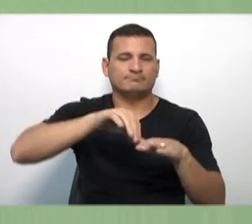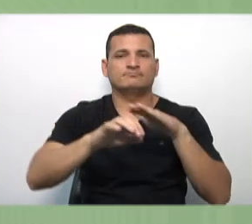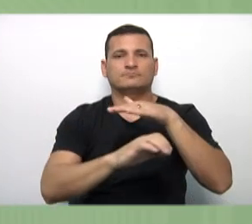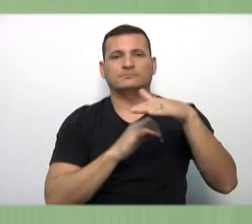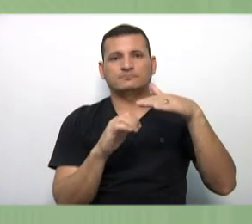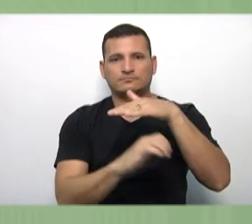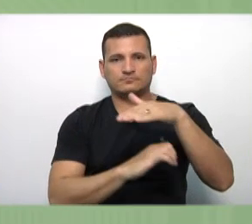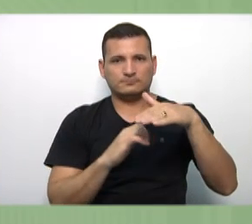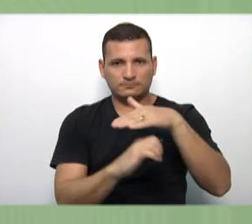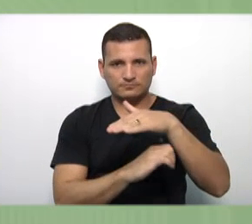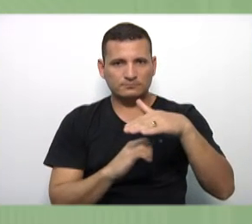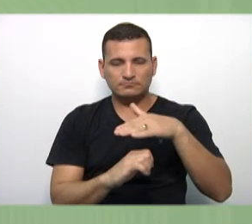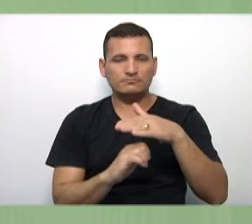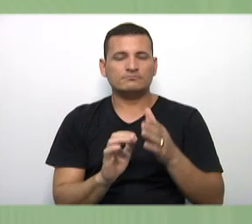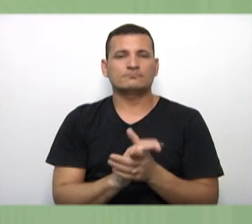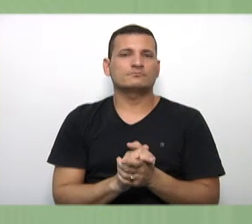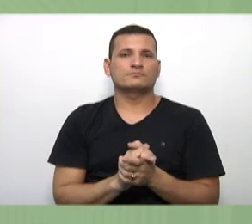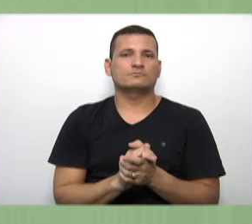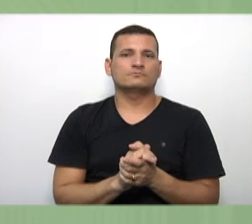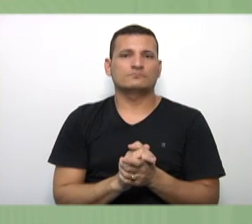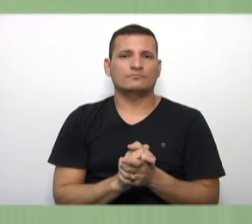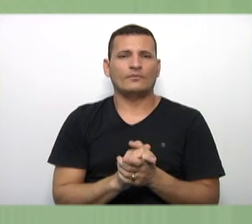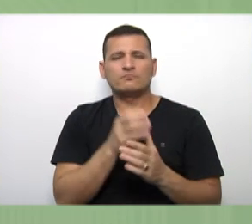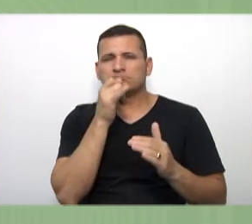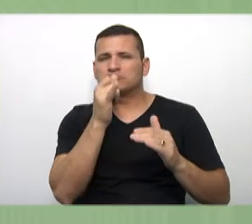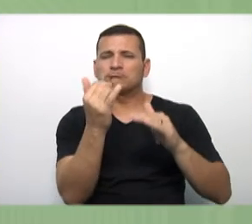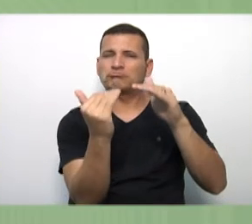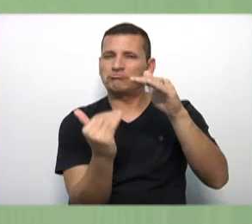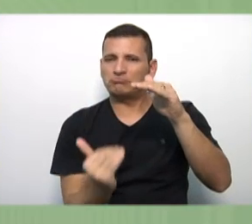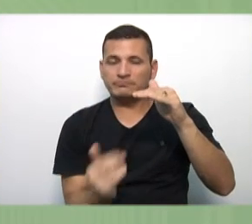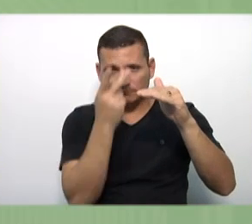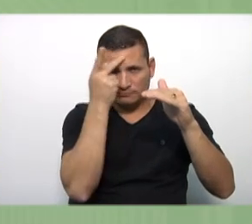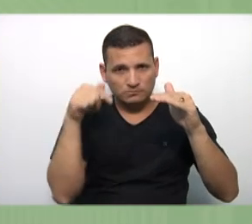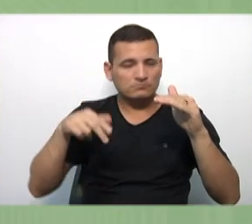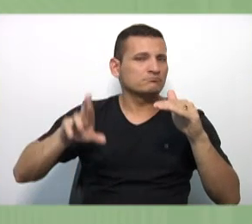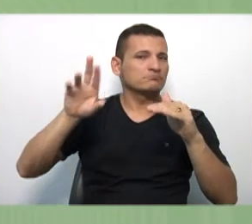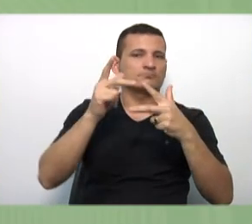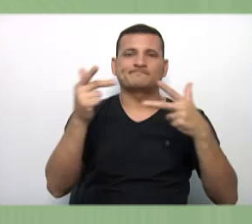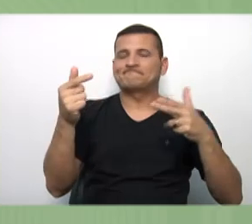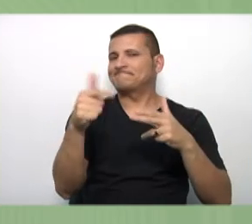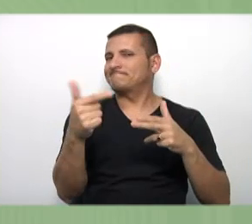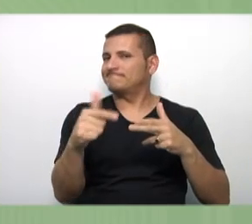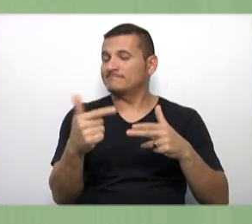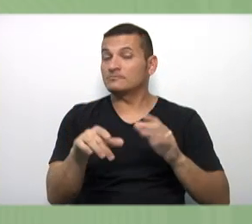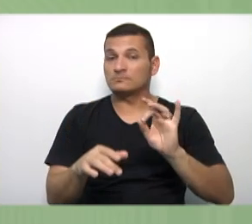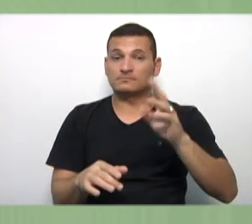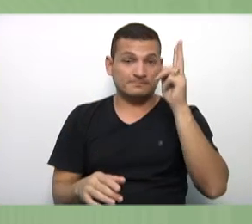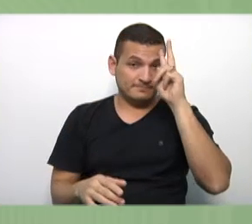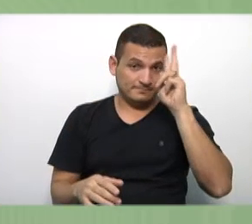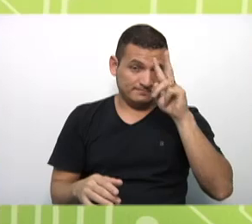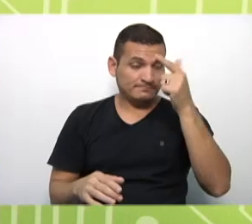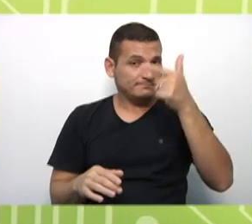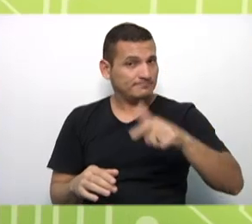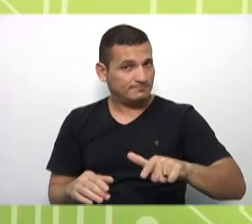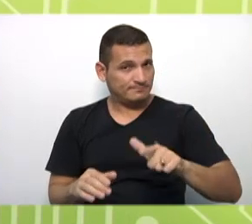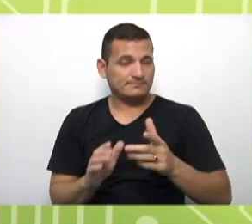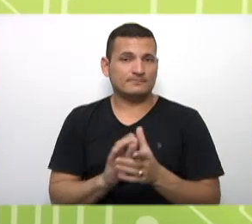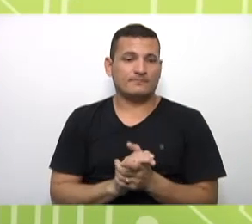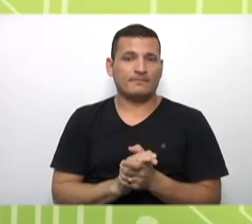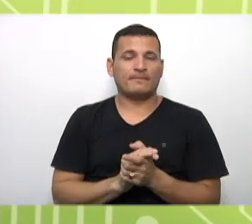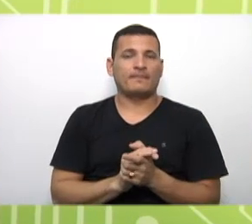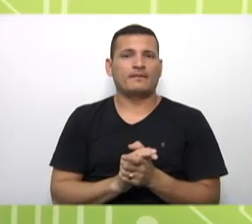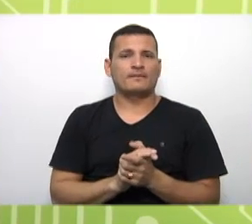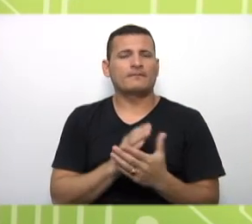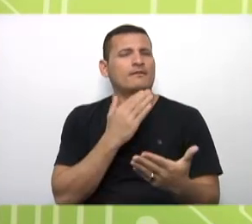há autonomias para os cargos mais baixos tomarem decisões. Então, só recapitulando um pouquinho aqui, nós vimos